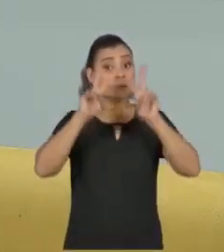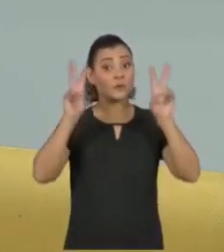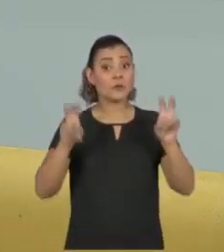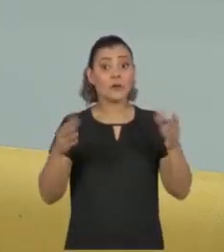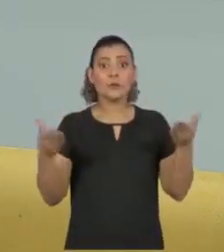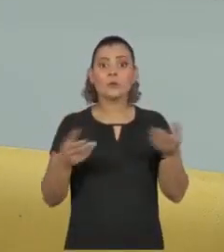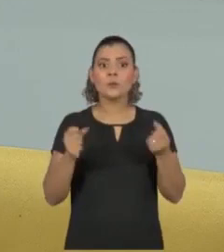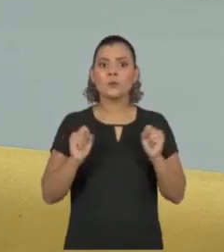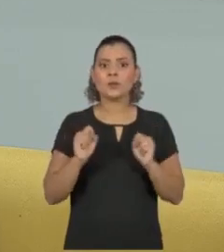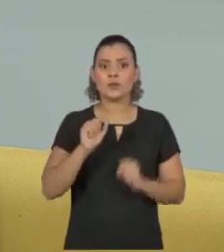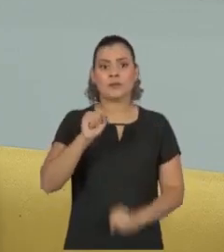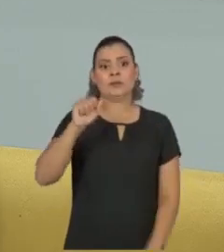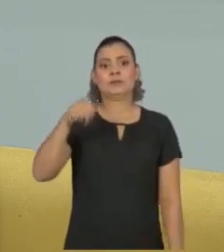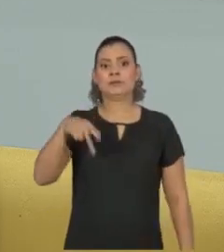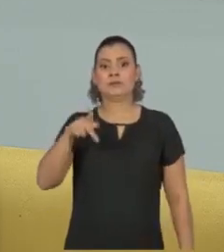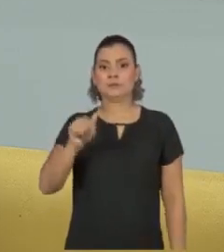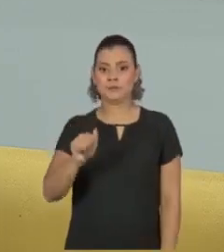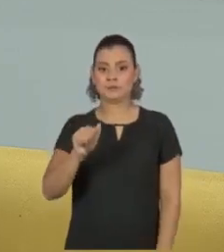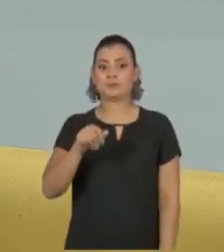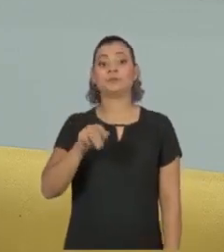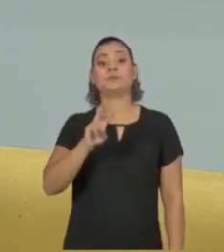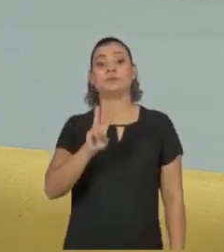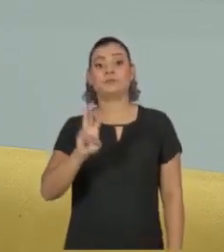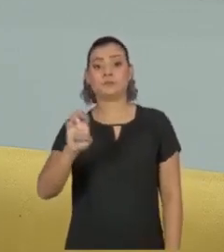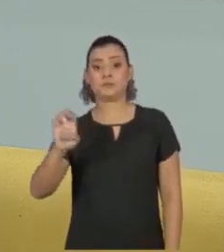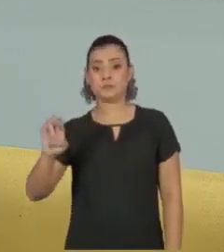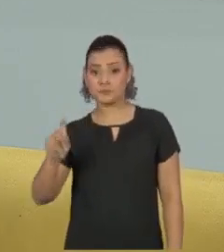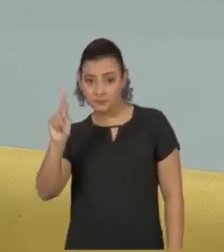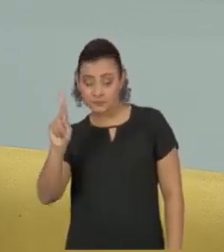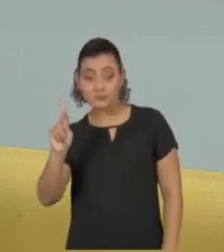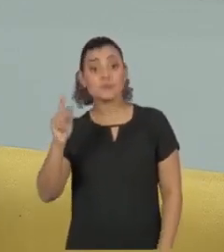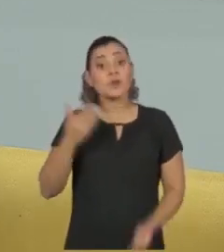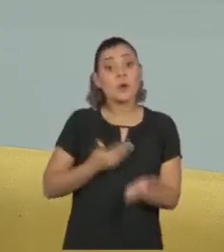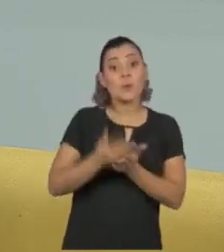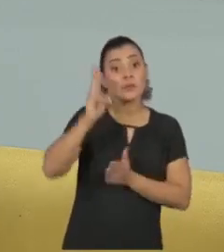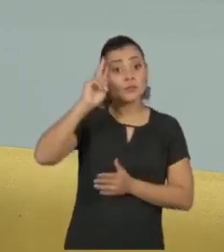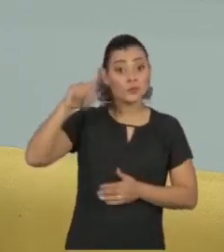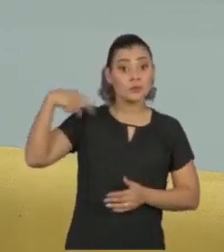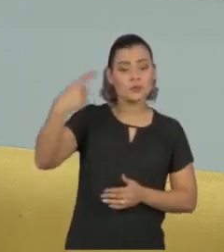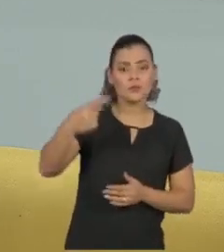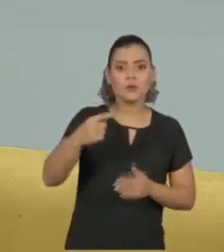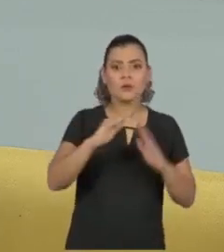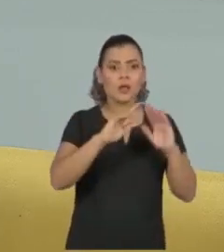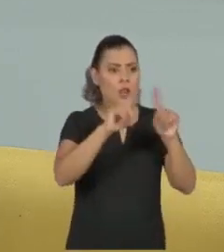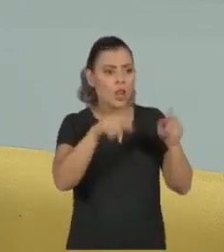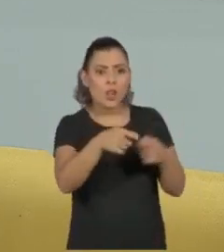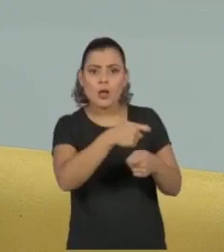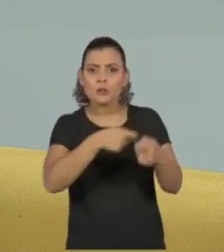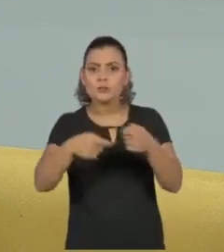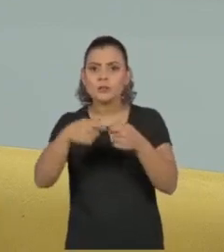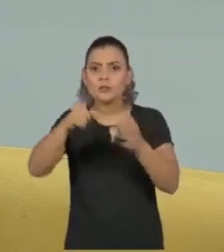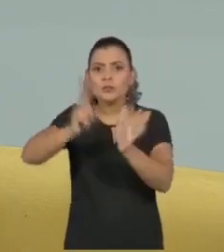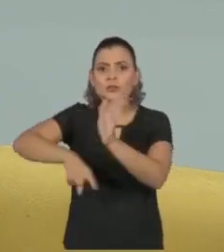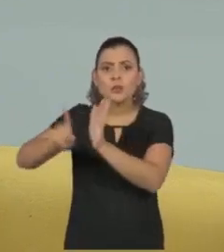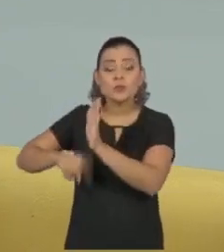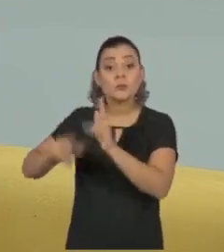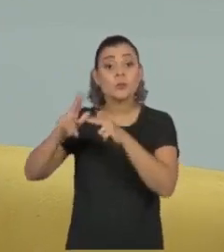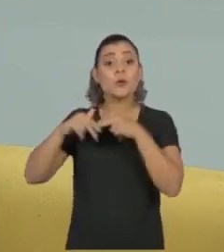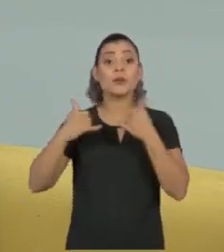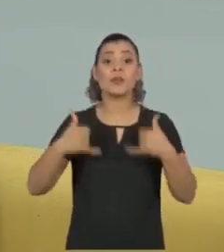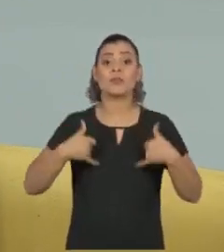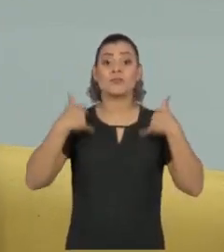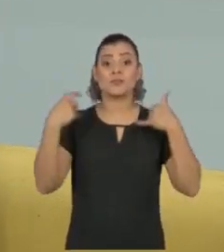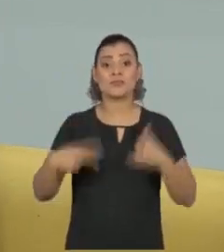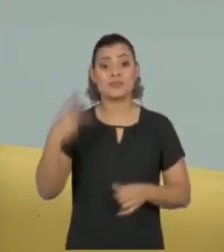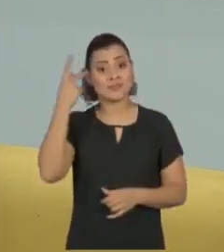do Sampa Week começa na próxima quinta-feira. As lojas vão oferecer descontos em comemoração ao aniversário da cidade de